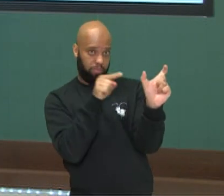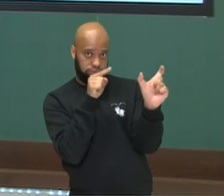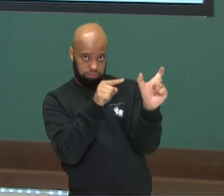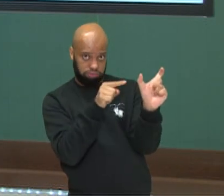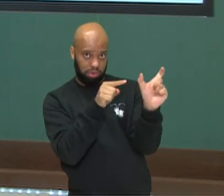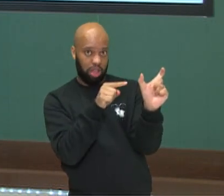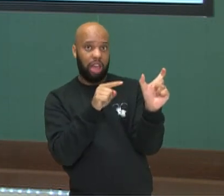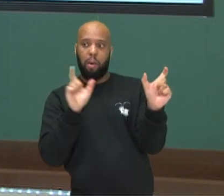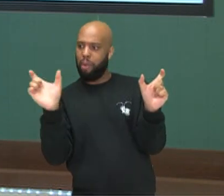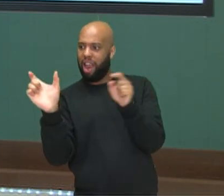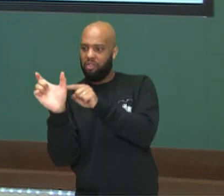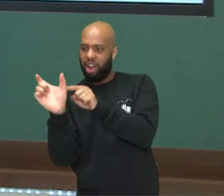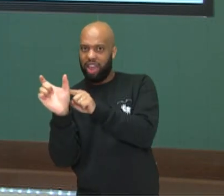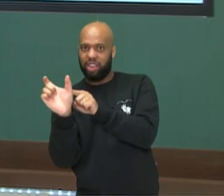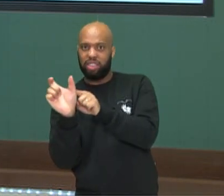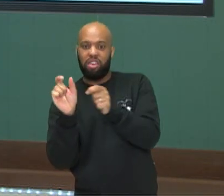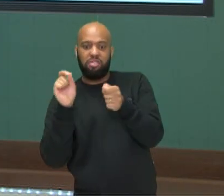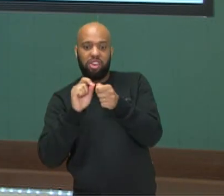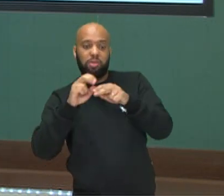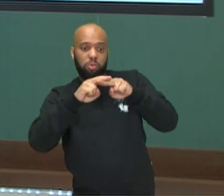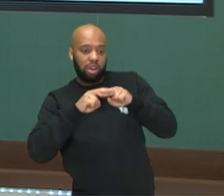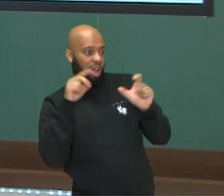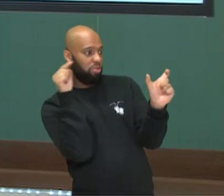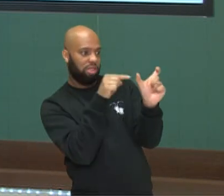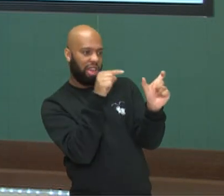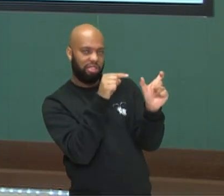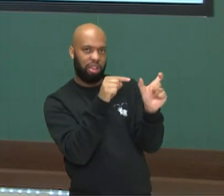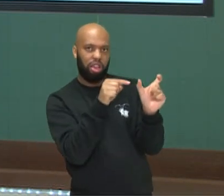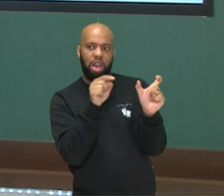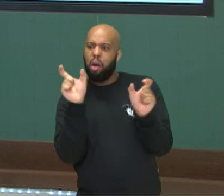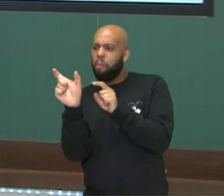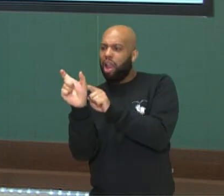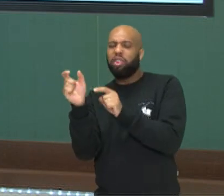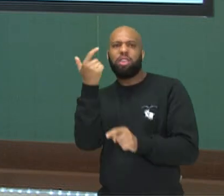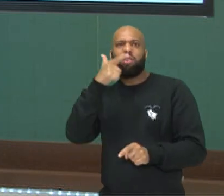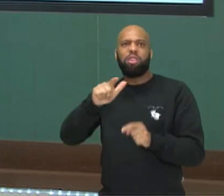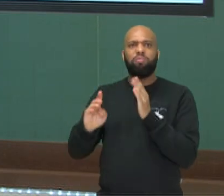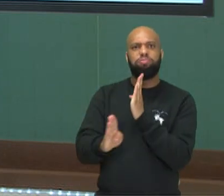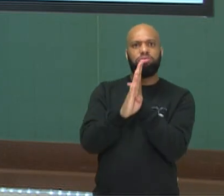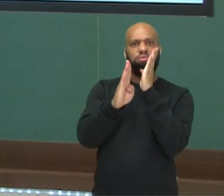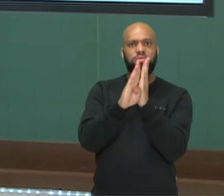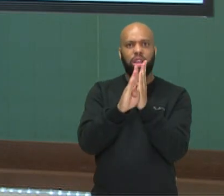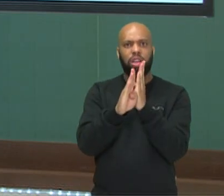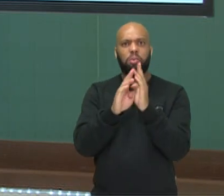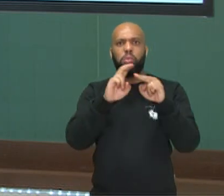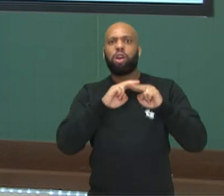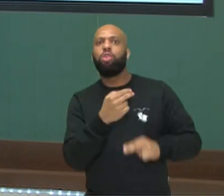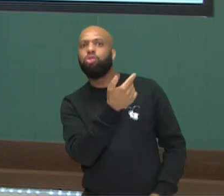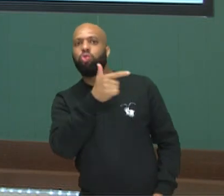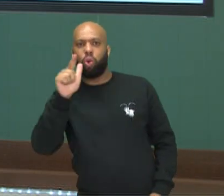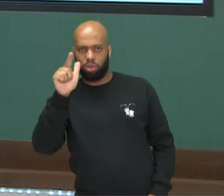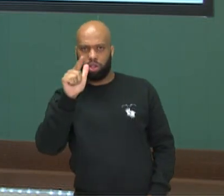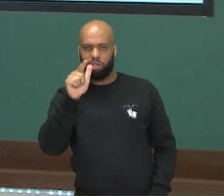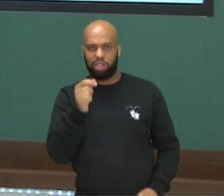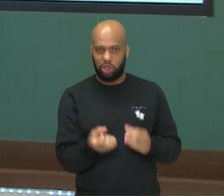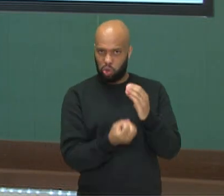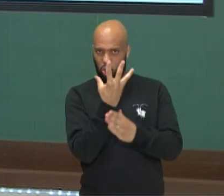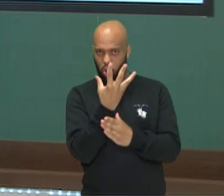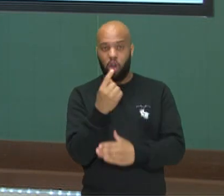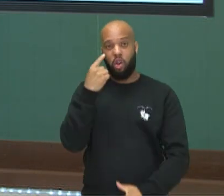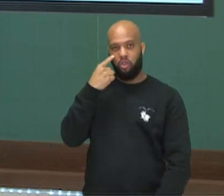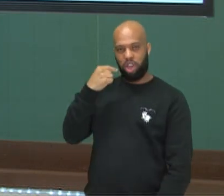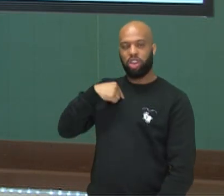formadas a partir de outras palavras. Que palavras você consegue encontrar ali que são derivadas? Dá uma olhadinha, eu volto já